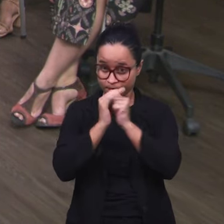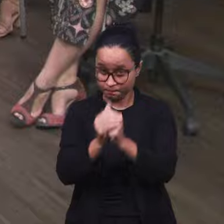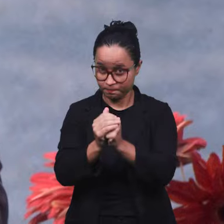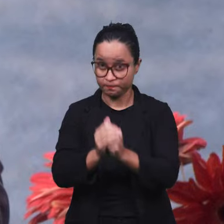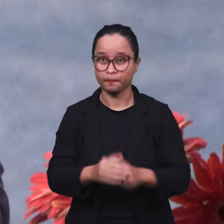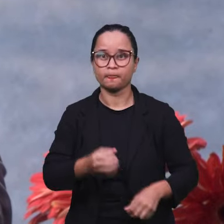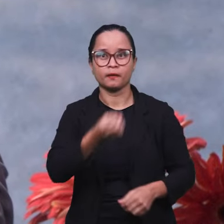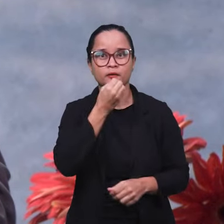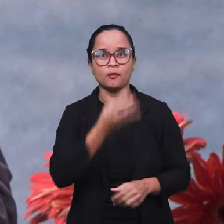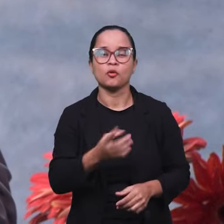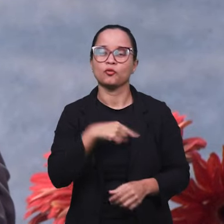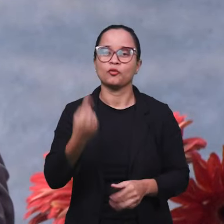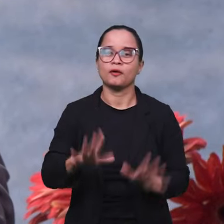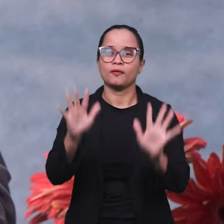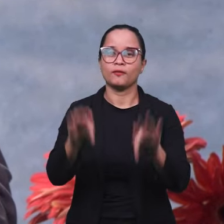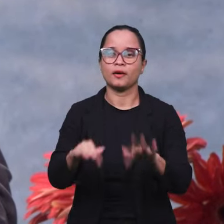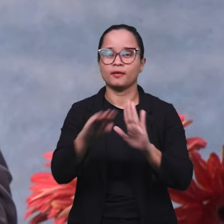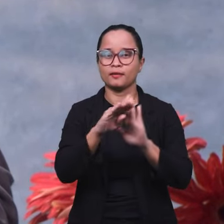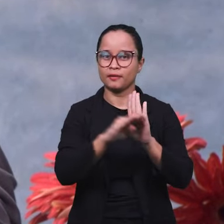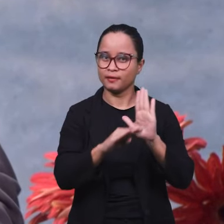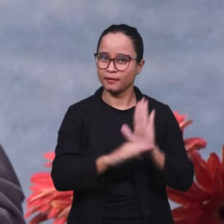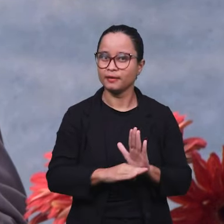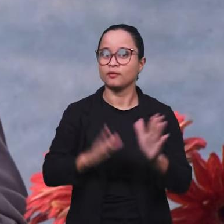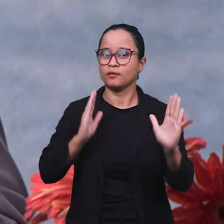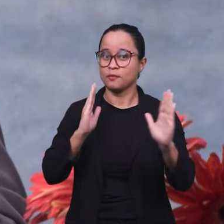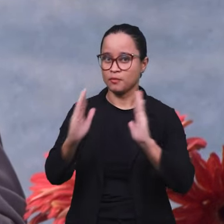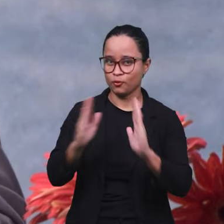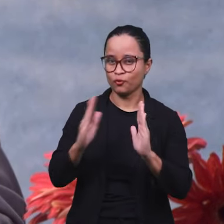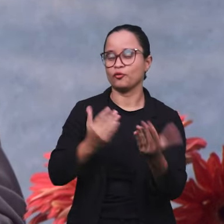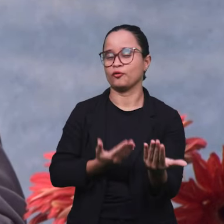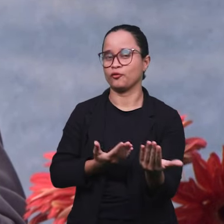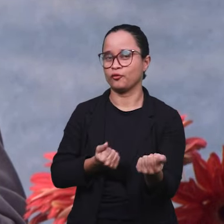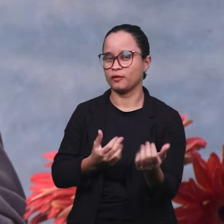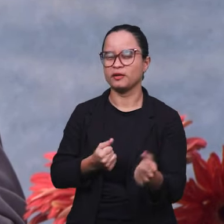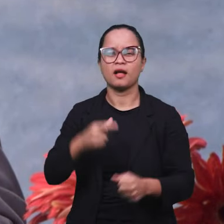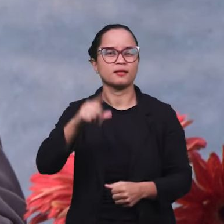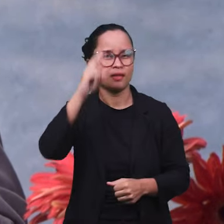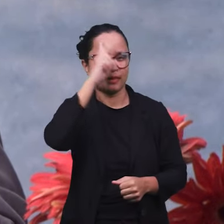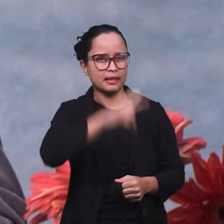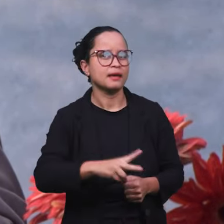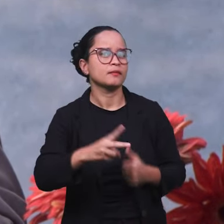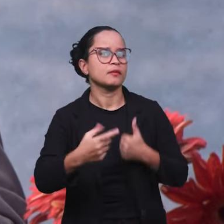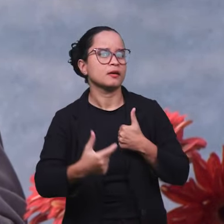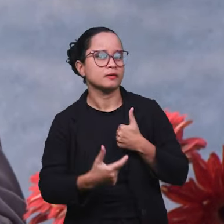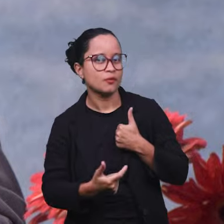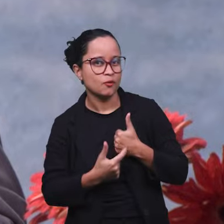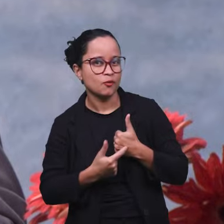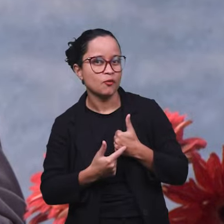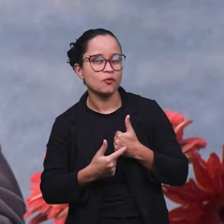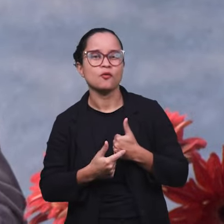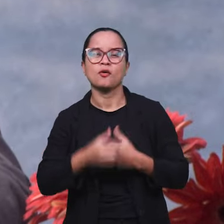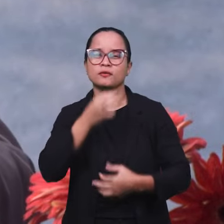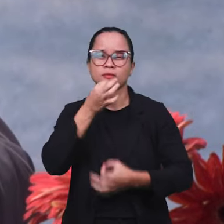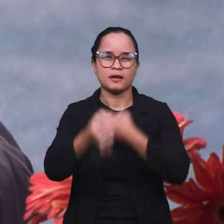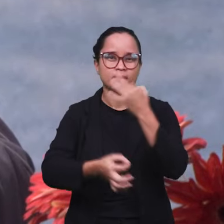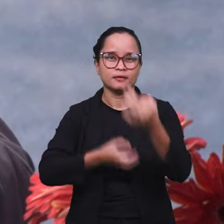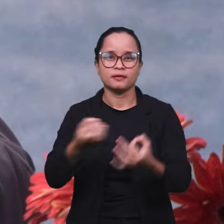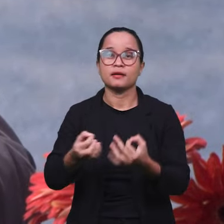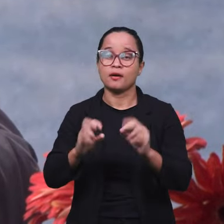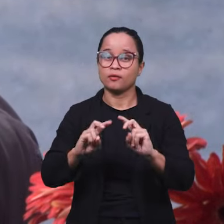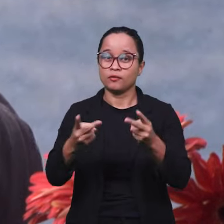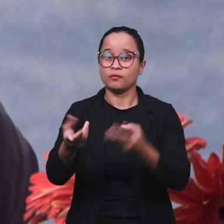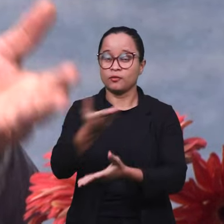Amém? Muito bem, gente. A gente chega então ao final de mais uma edição do programa Os Dias da Minha Mocidade. Lembre, curta, comente, compartilhe se você está